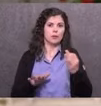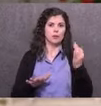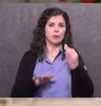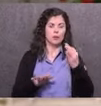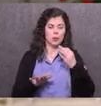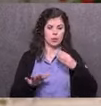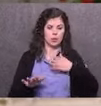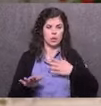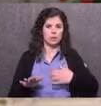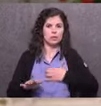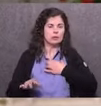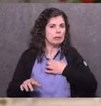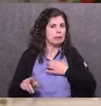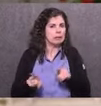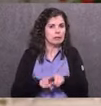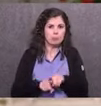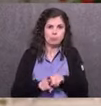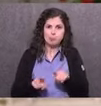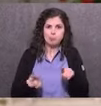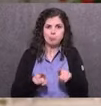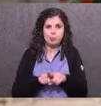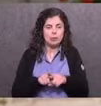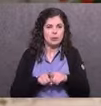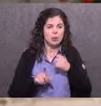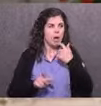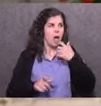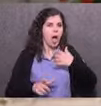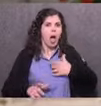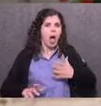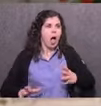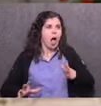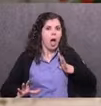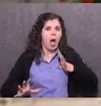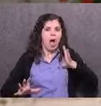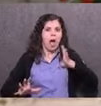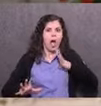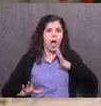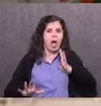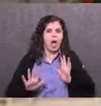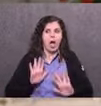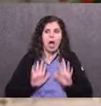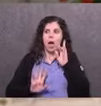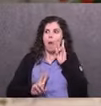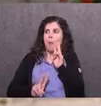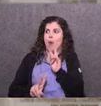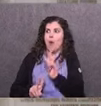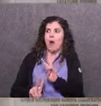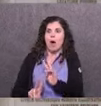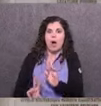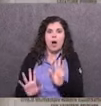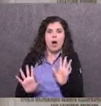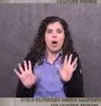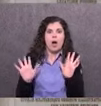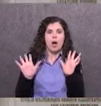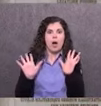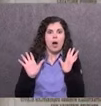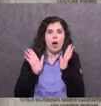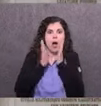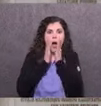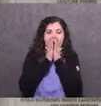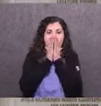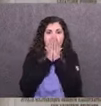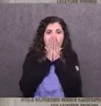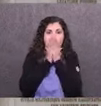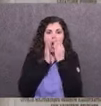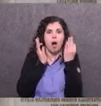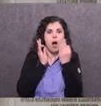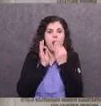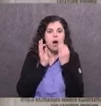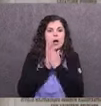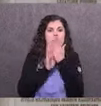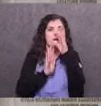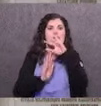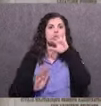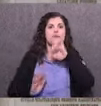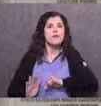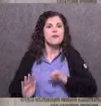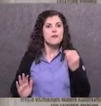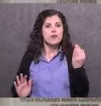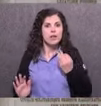acontecer, ficaram aterrados e disseram: Este era verdadeiramente filho de Deus.